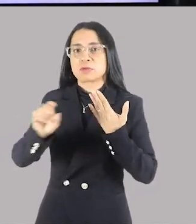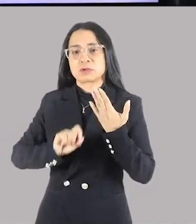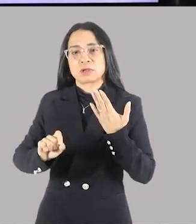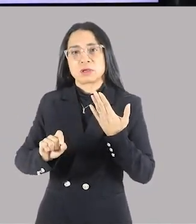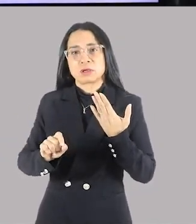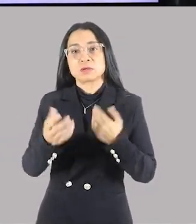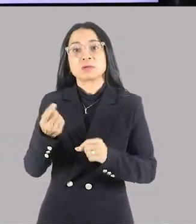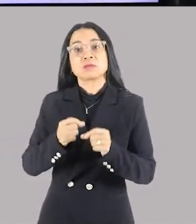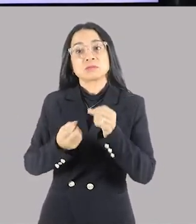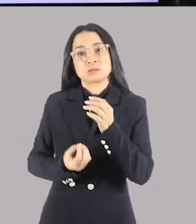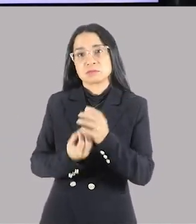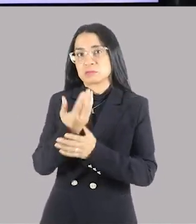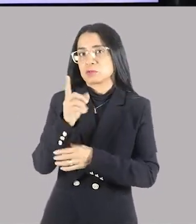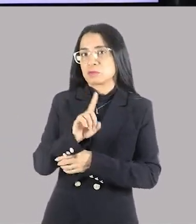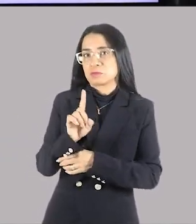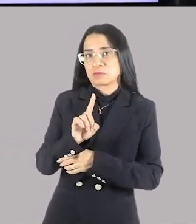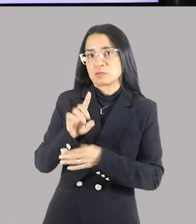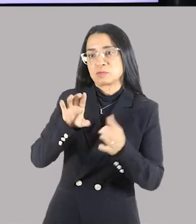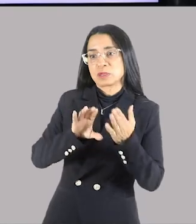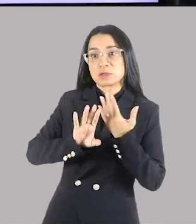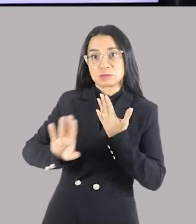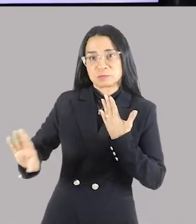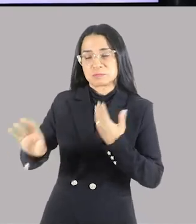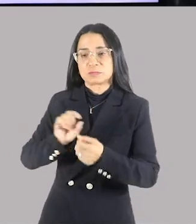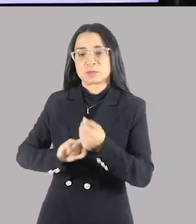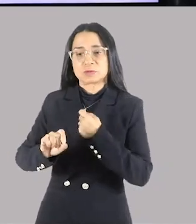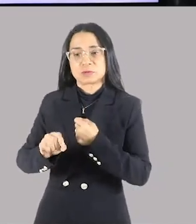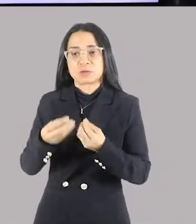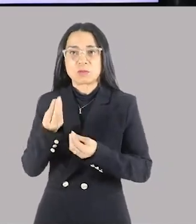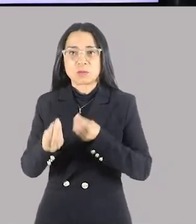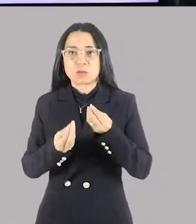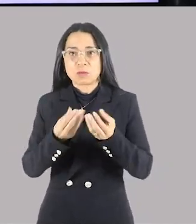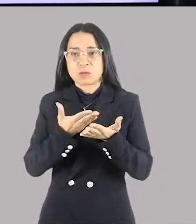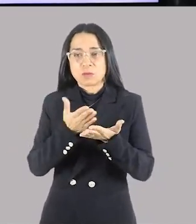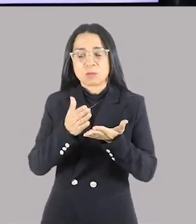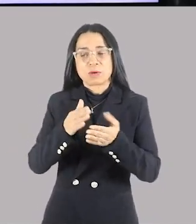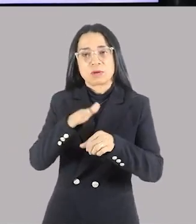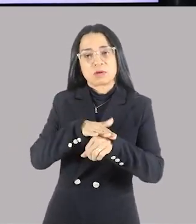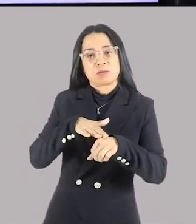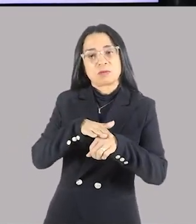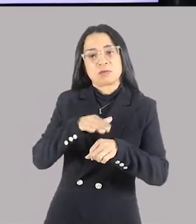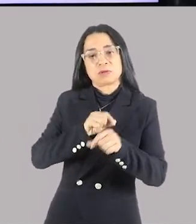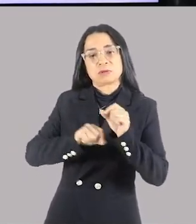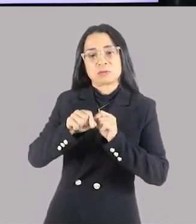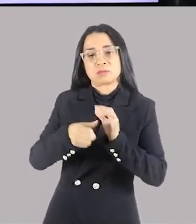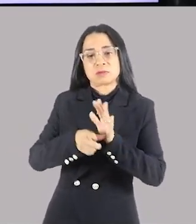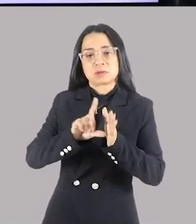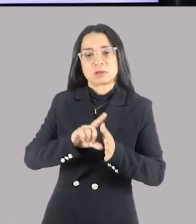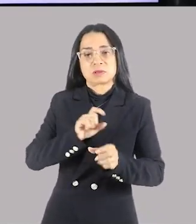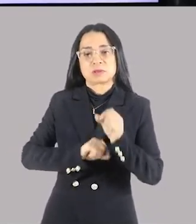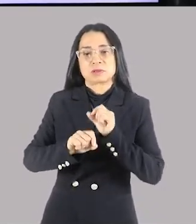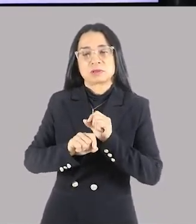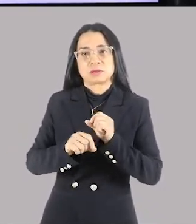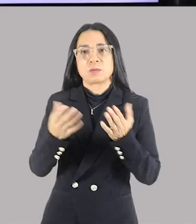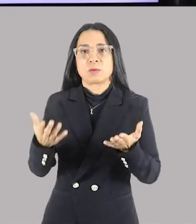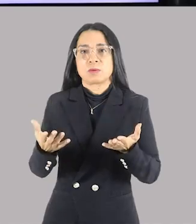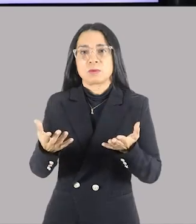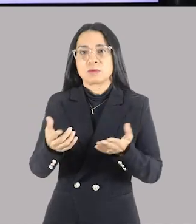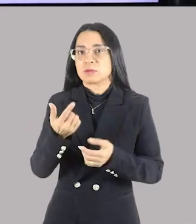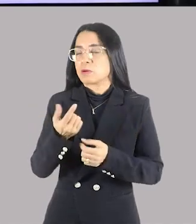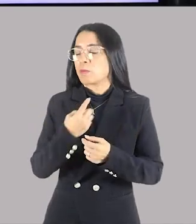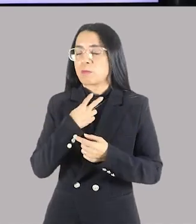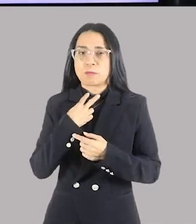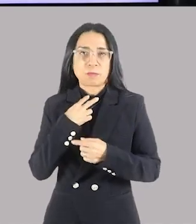Portanto, não são fruto da descentralização, como conversamos de início. Não podem ser sujeitos de direito, portanto,